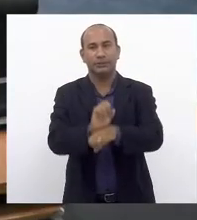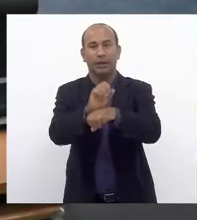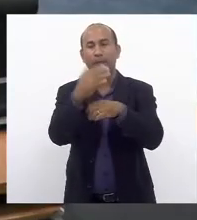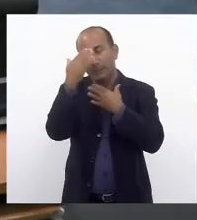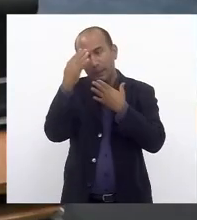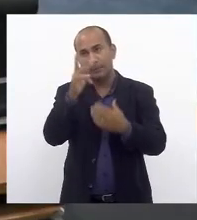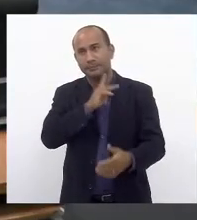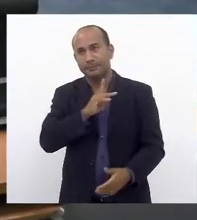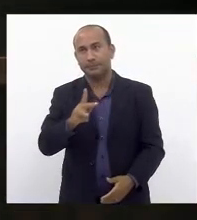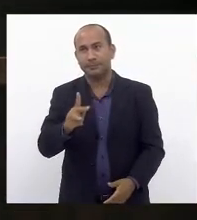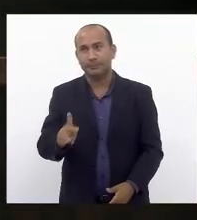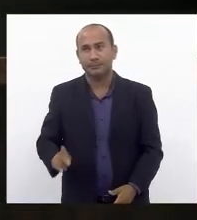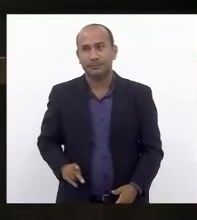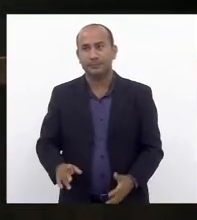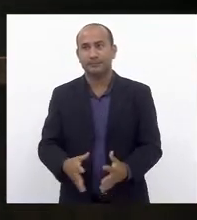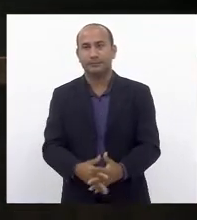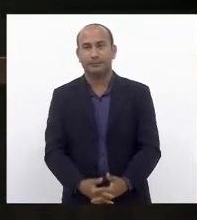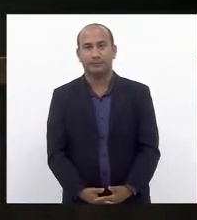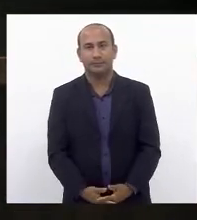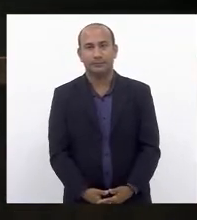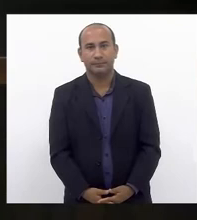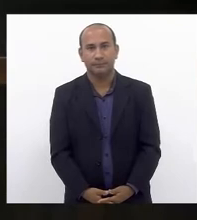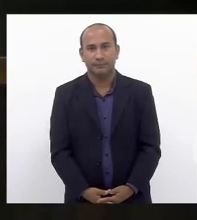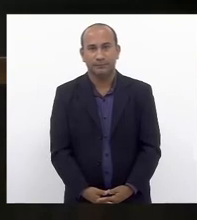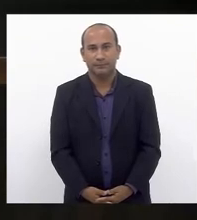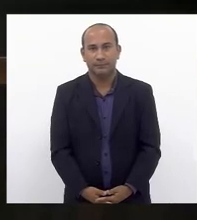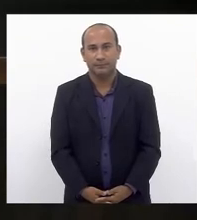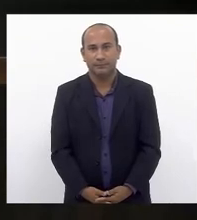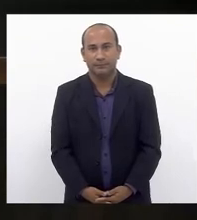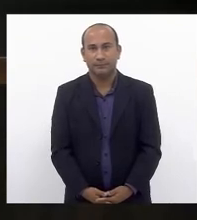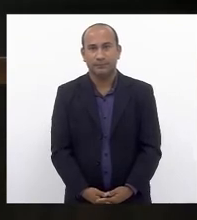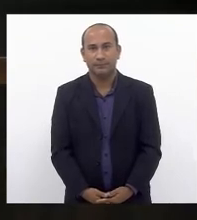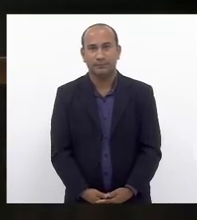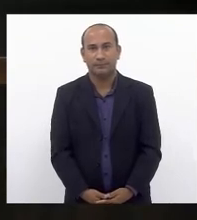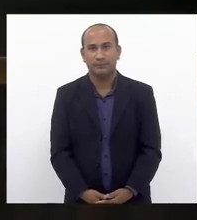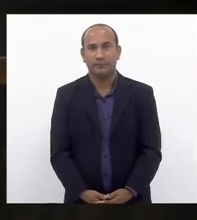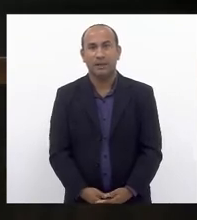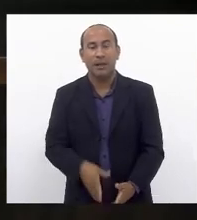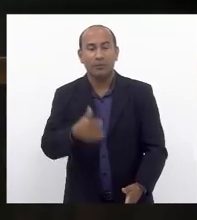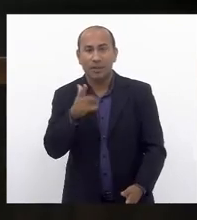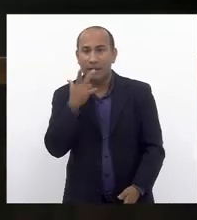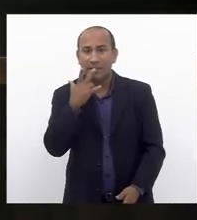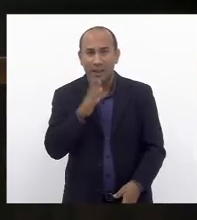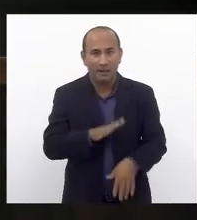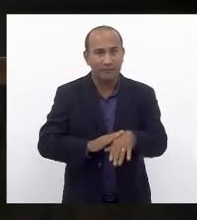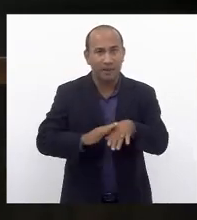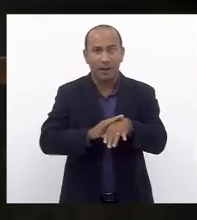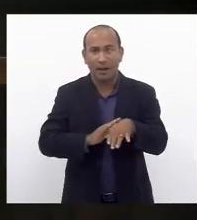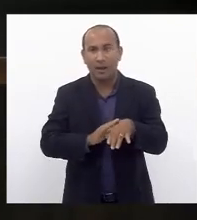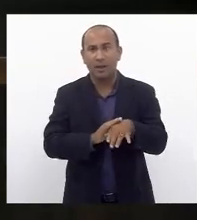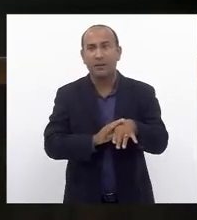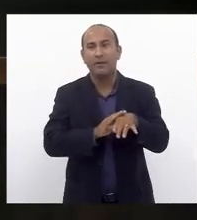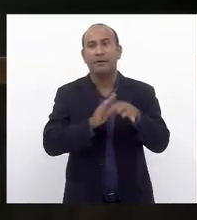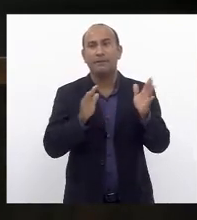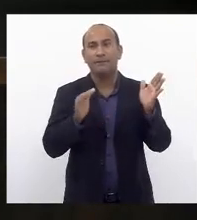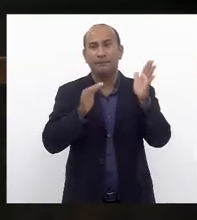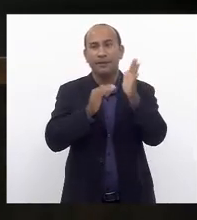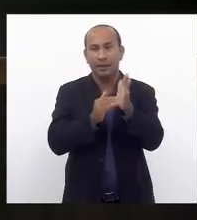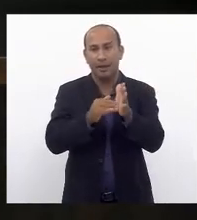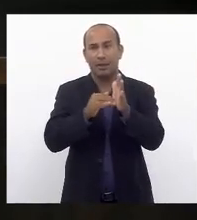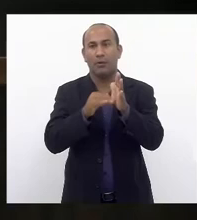presidente. Obrigada, deputado. É nada mais havendo a tratar, passa-se ao expediente